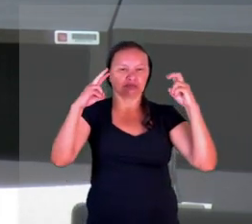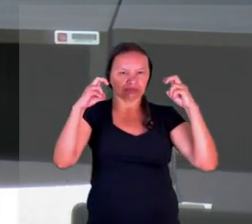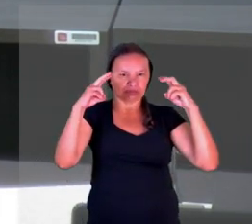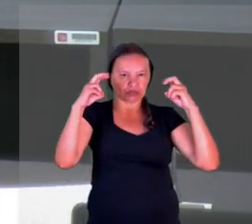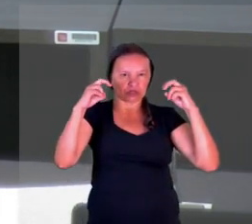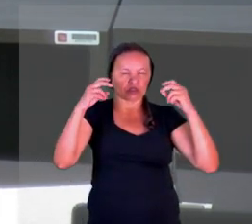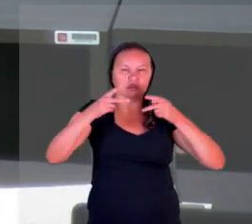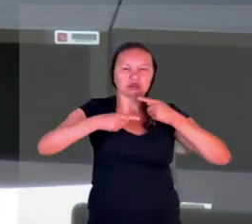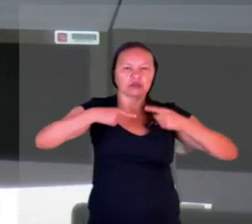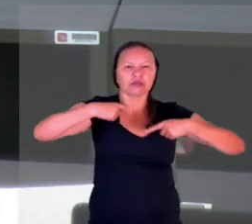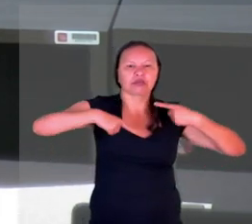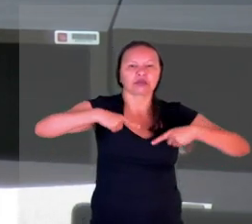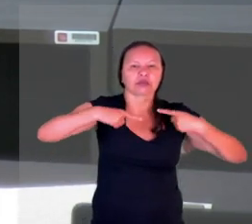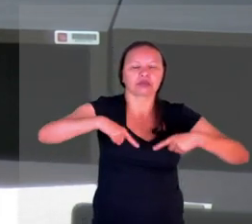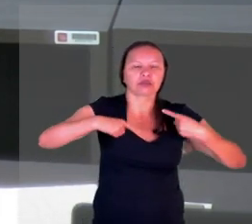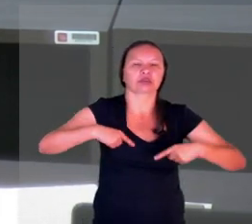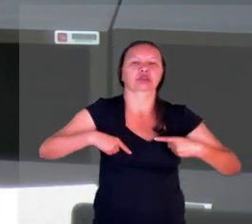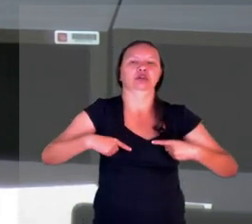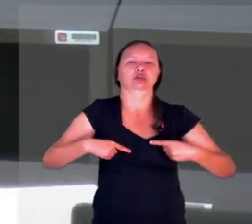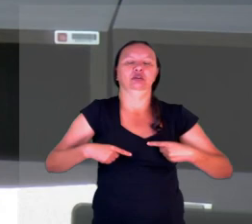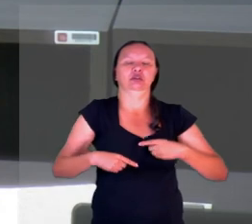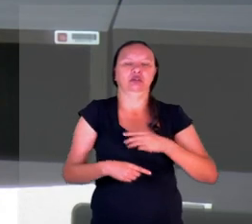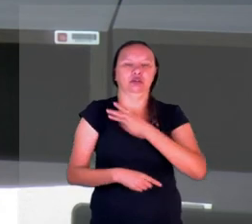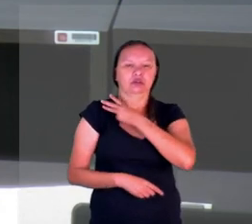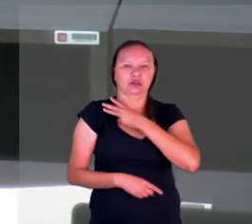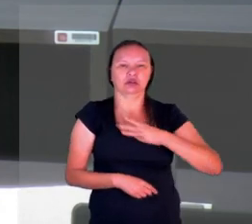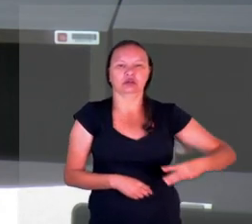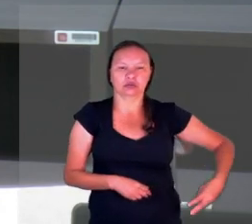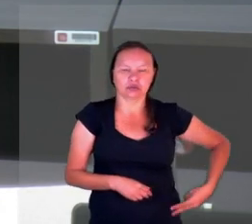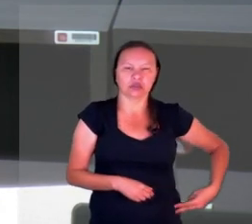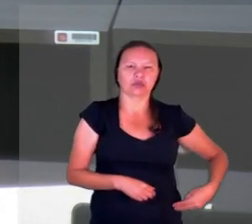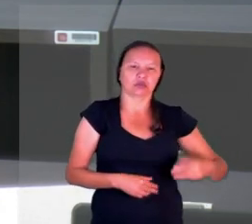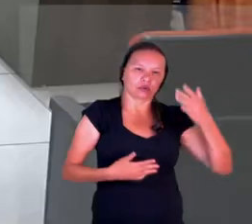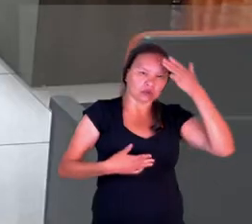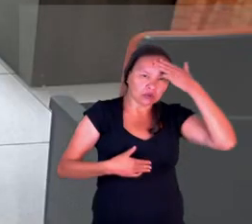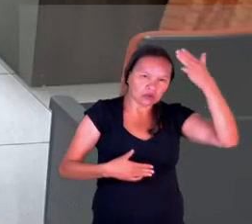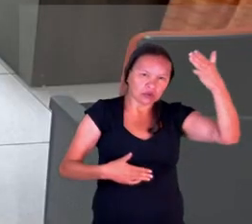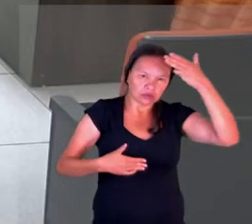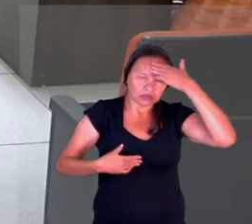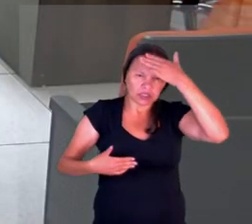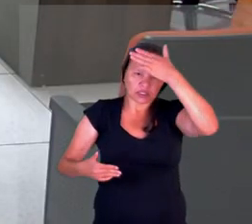para discutirmos aqui no âmbito do Conselho Nacional do Ministério Público